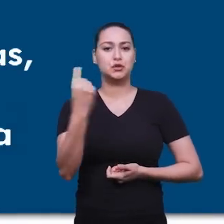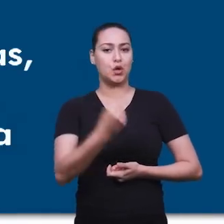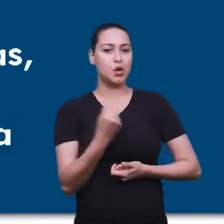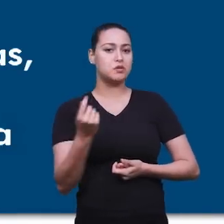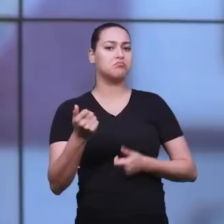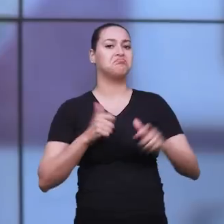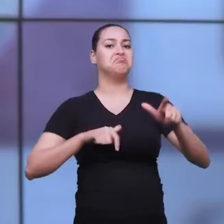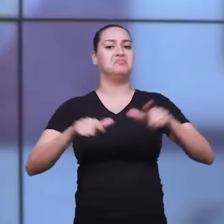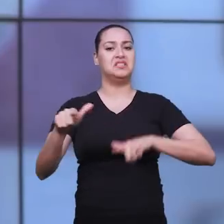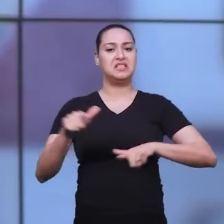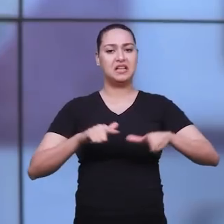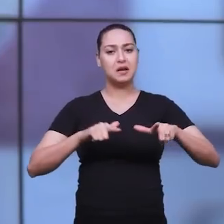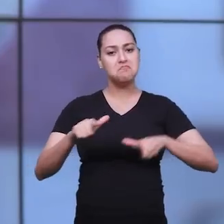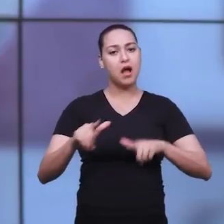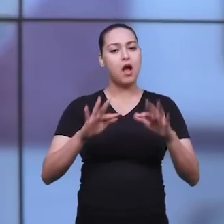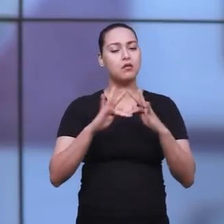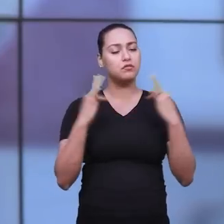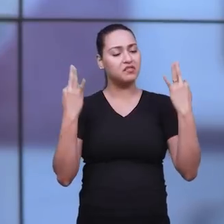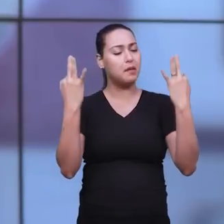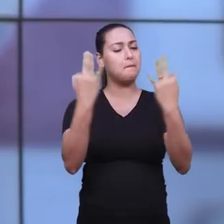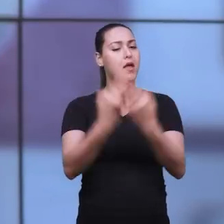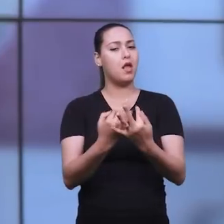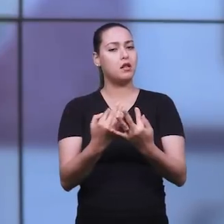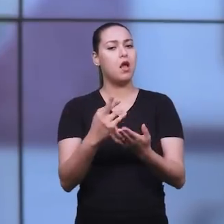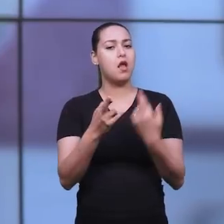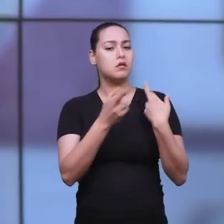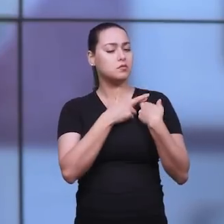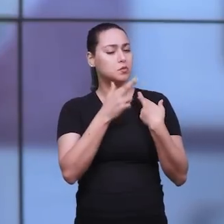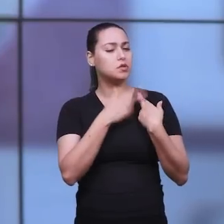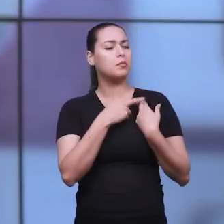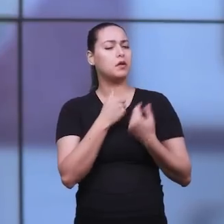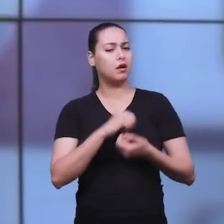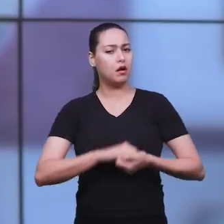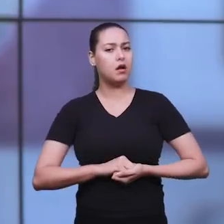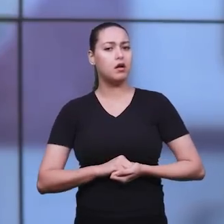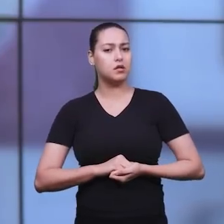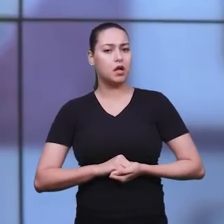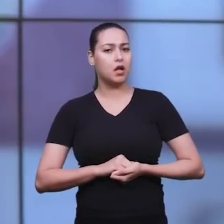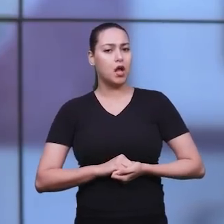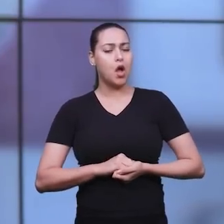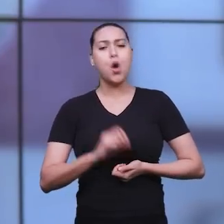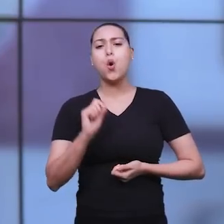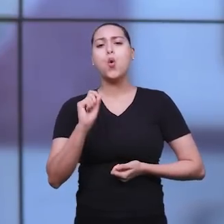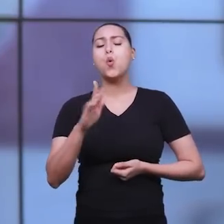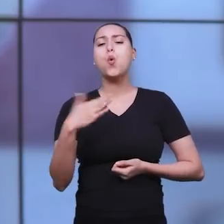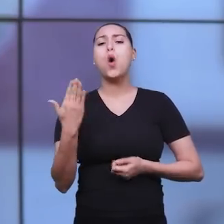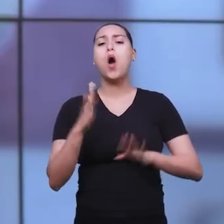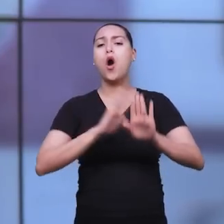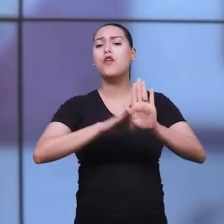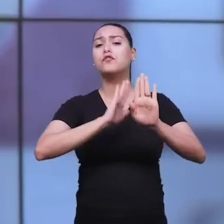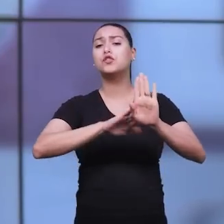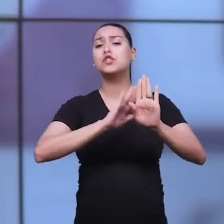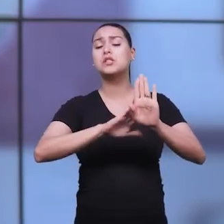Irmãos, nós temos um trabalho, um propósito em família. Afinal, qual foi a função